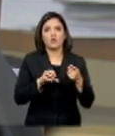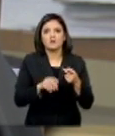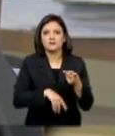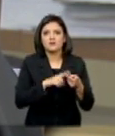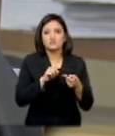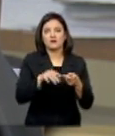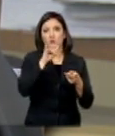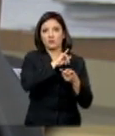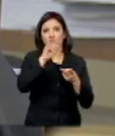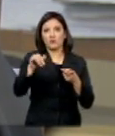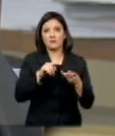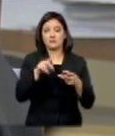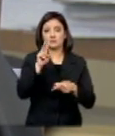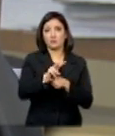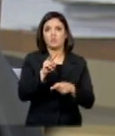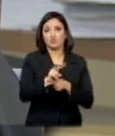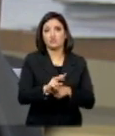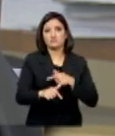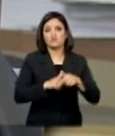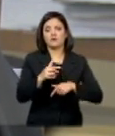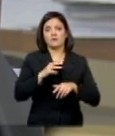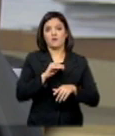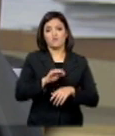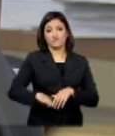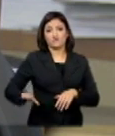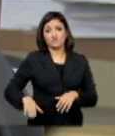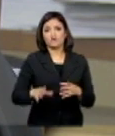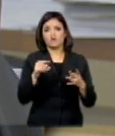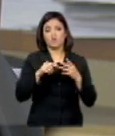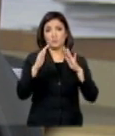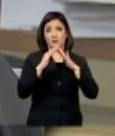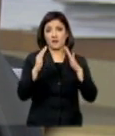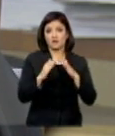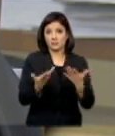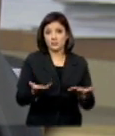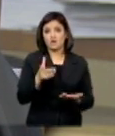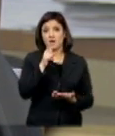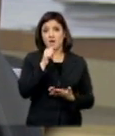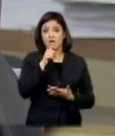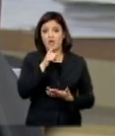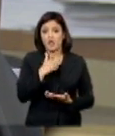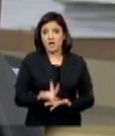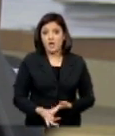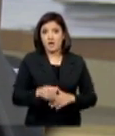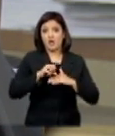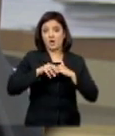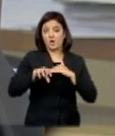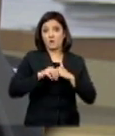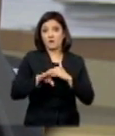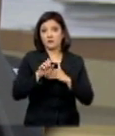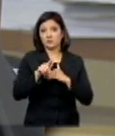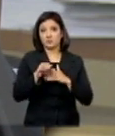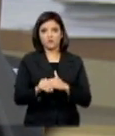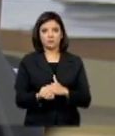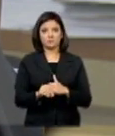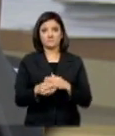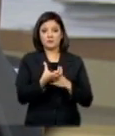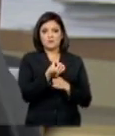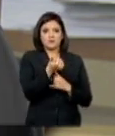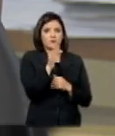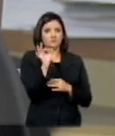infantil moradia água e saneamento em dados do pnad de 2015